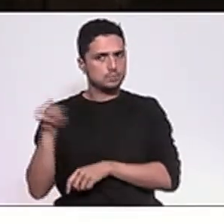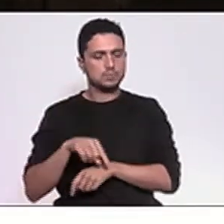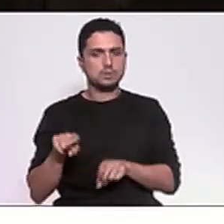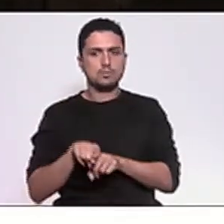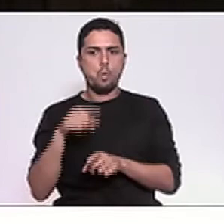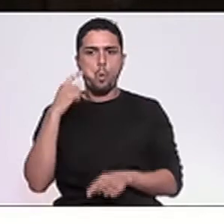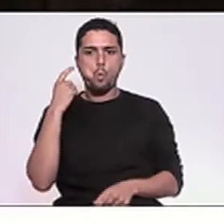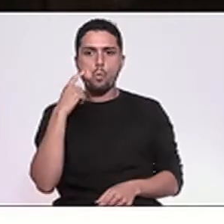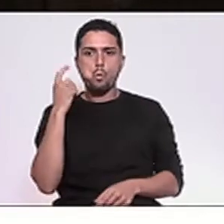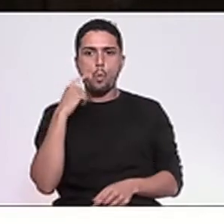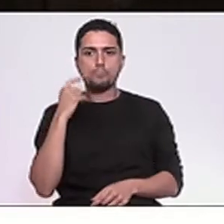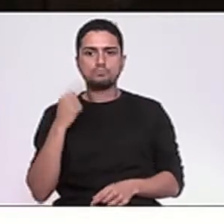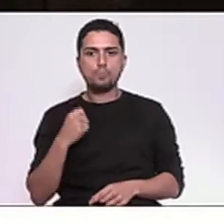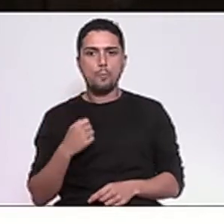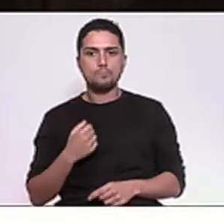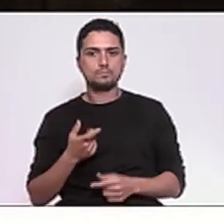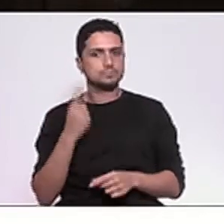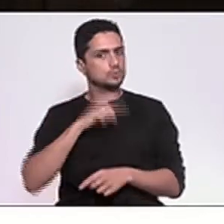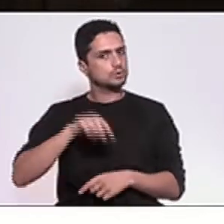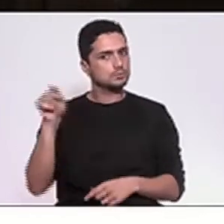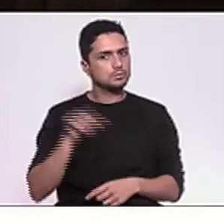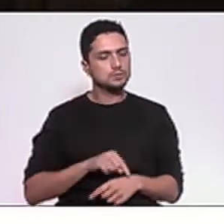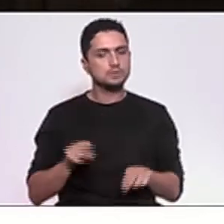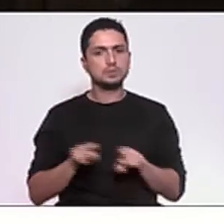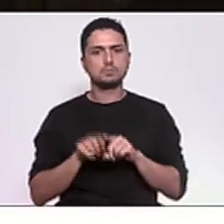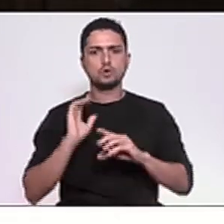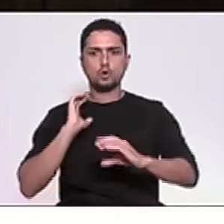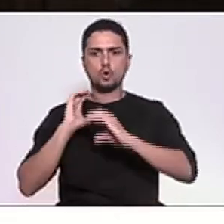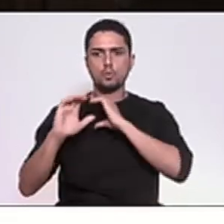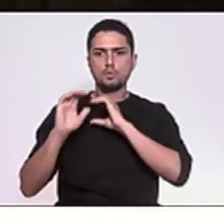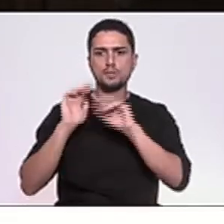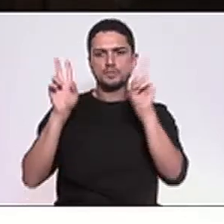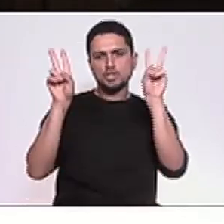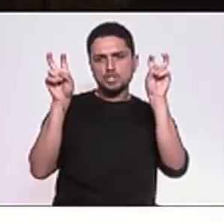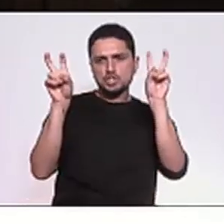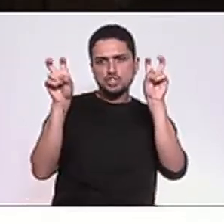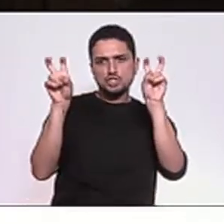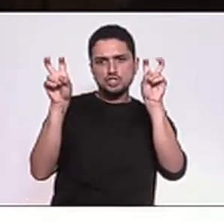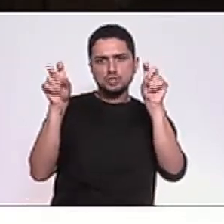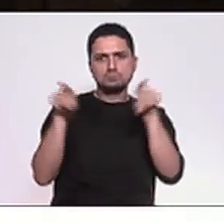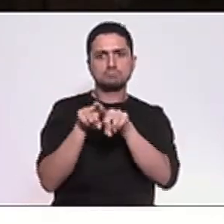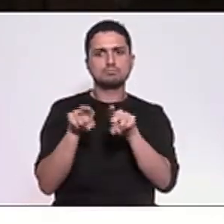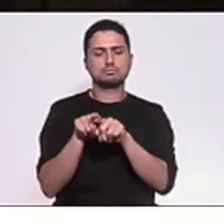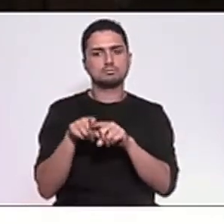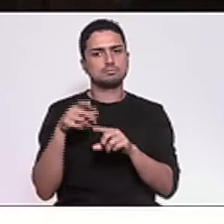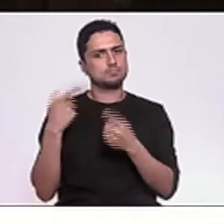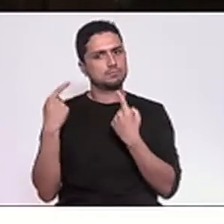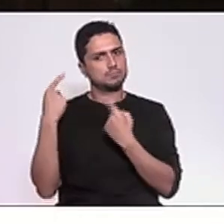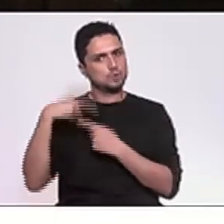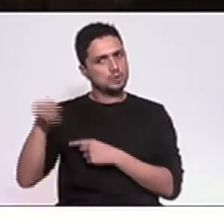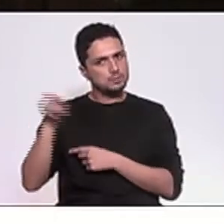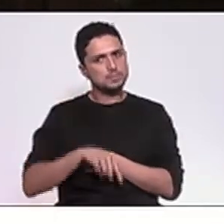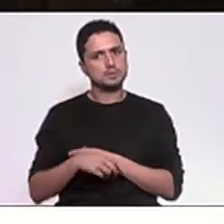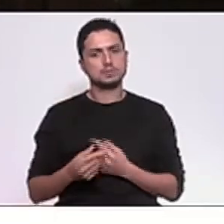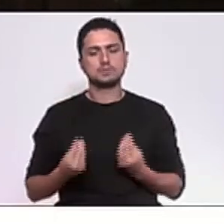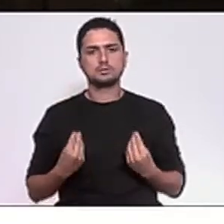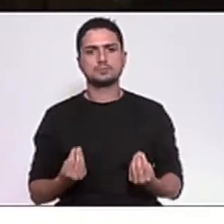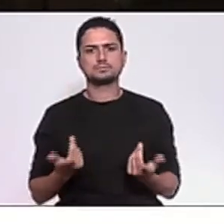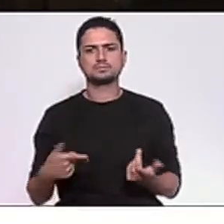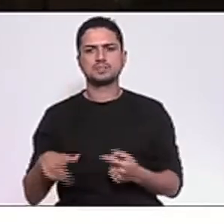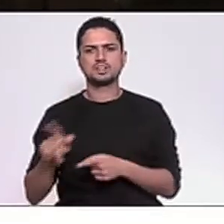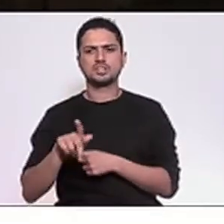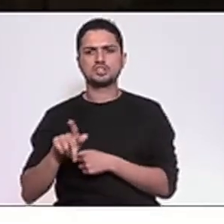chiclete ou se comunicar com gírias também é extremamente proibido. Ou seja, essa